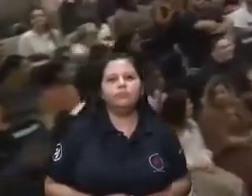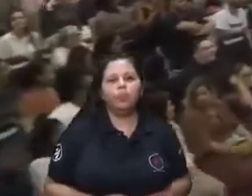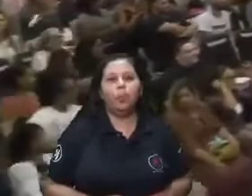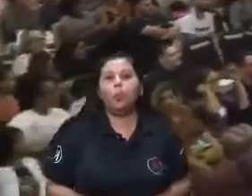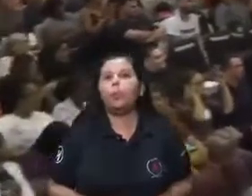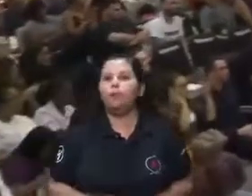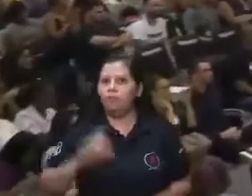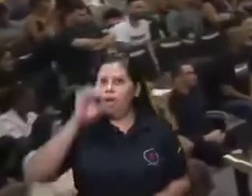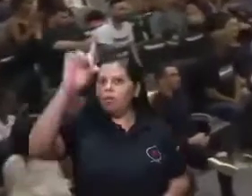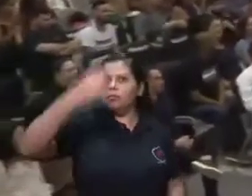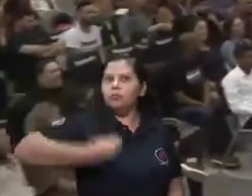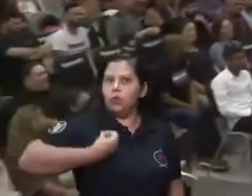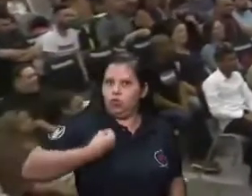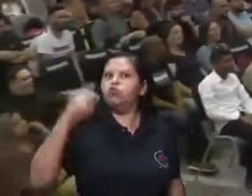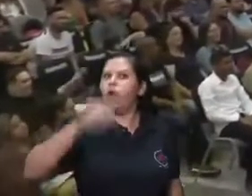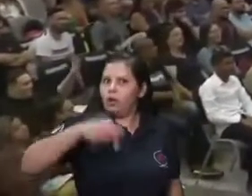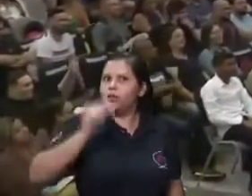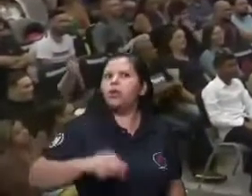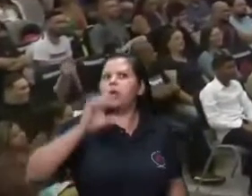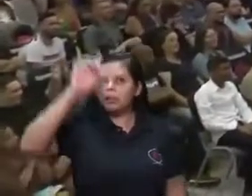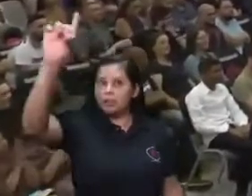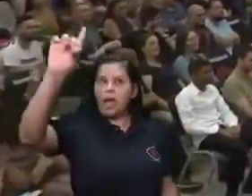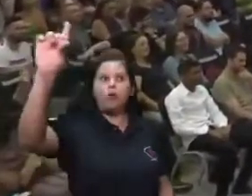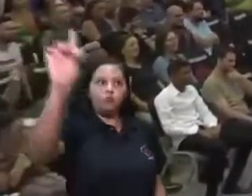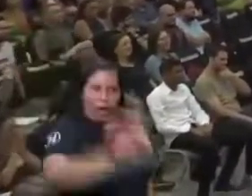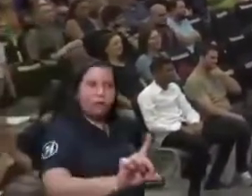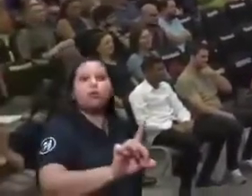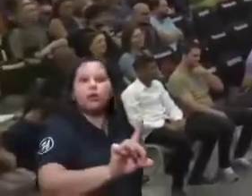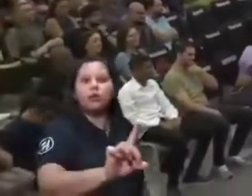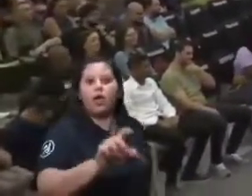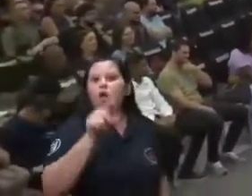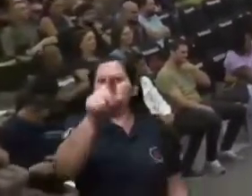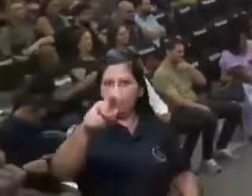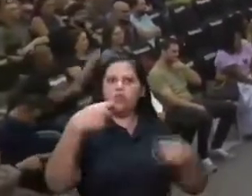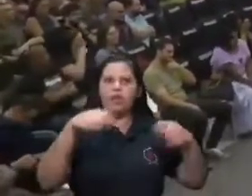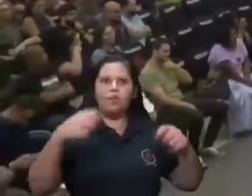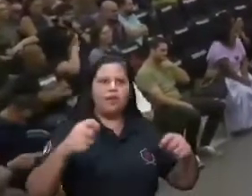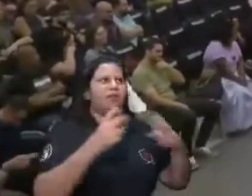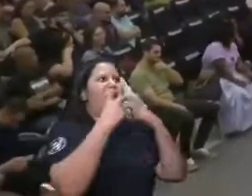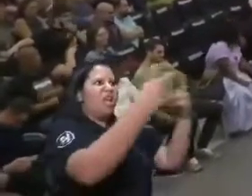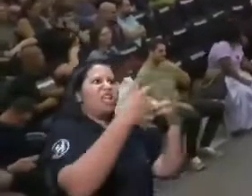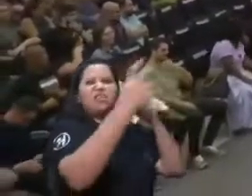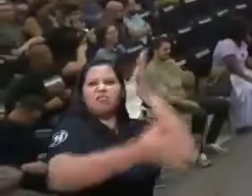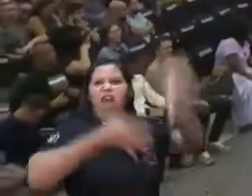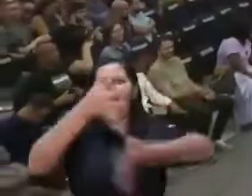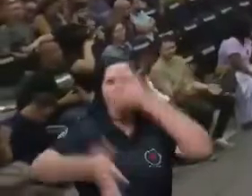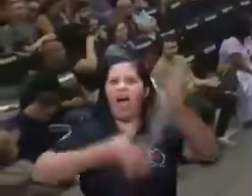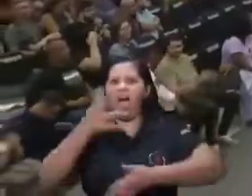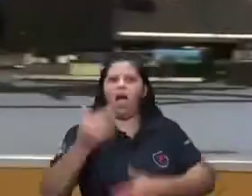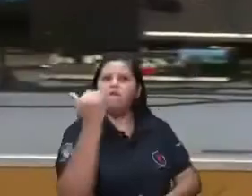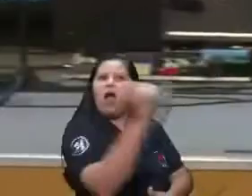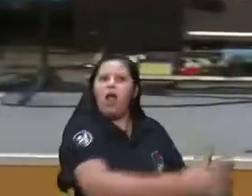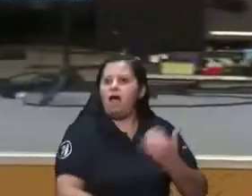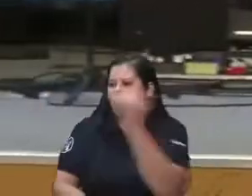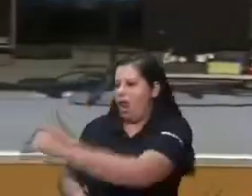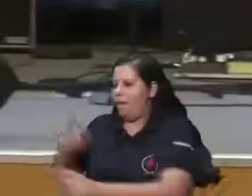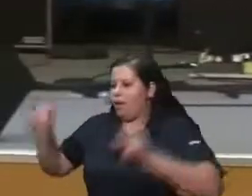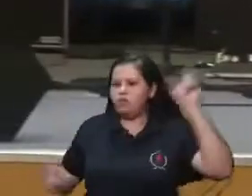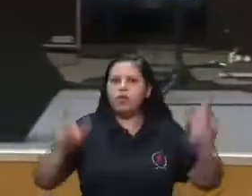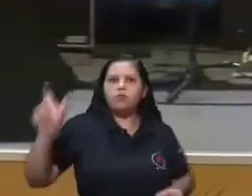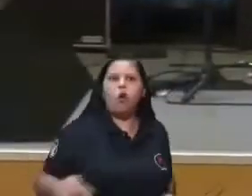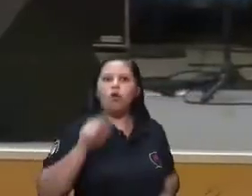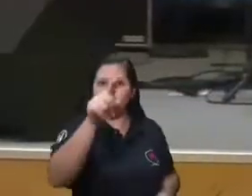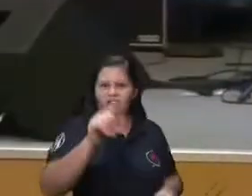Deus está aqui, Deus está aqui, Deus está aqui. Grite para alguém: você está autorizado, você está autorizado, você está